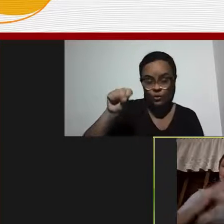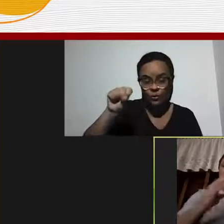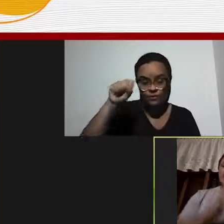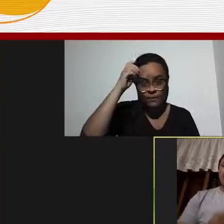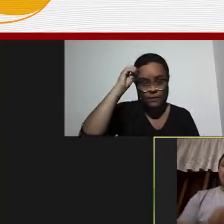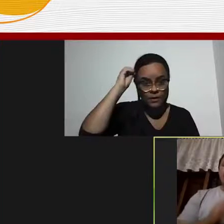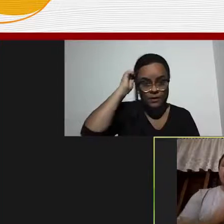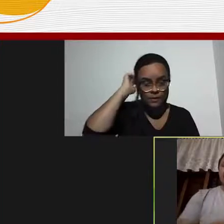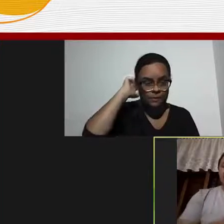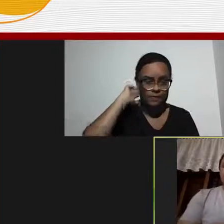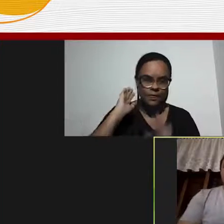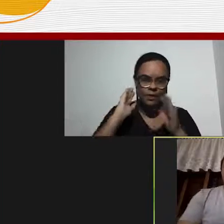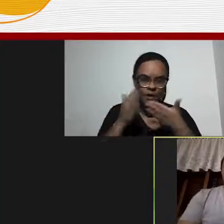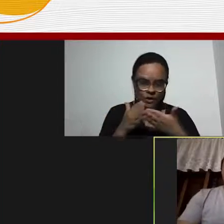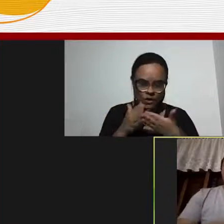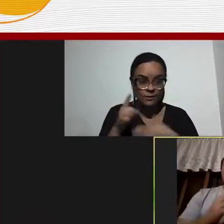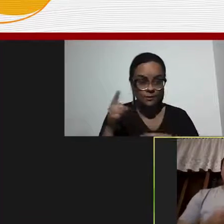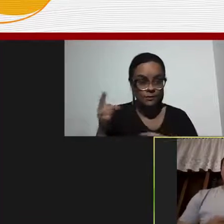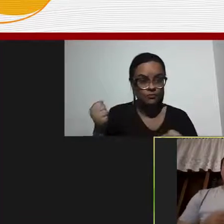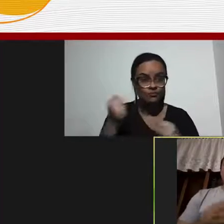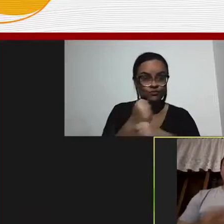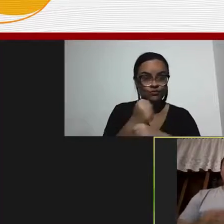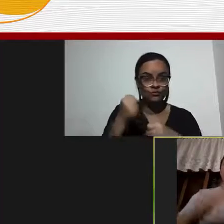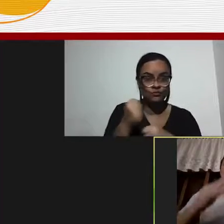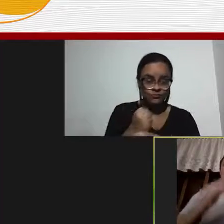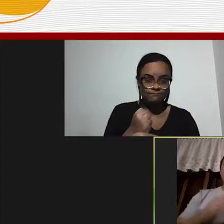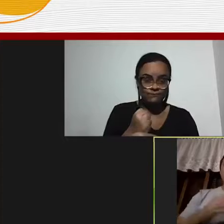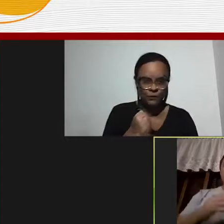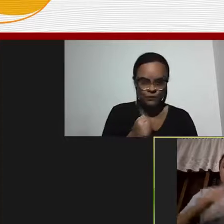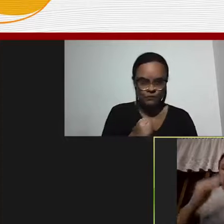1988 e já naquele ano